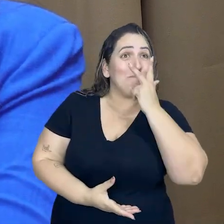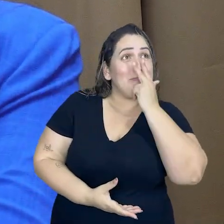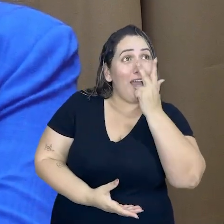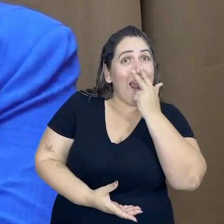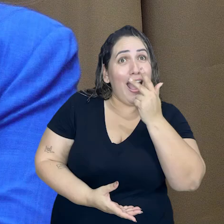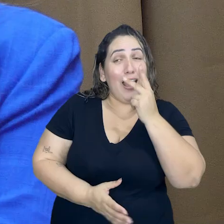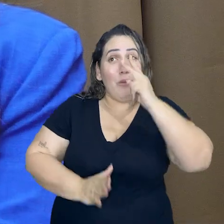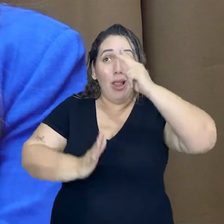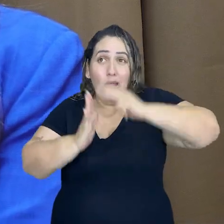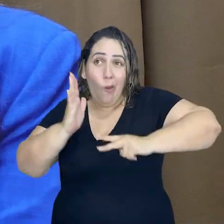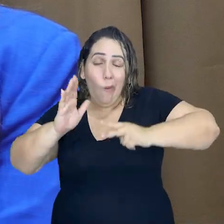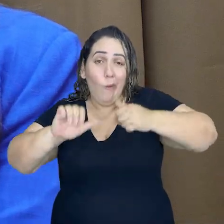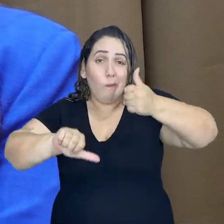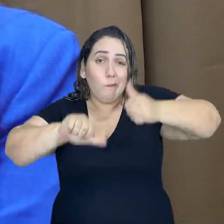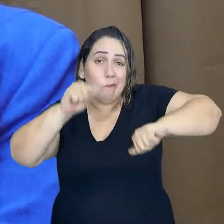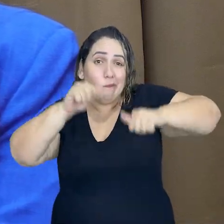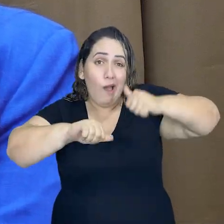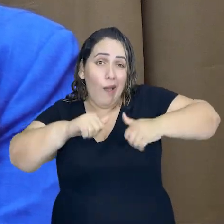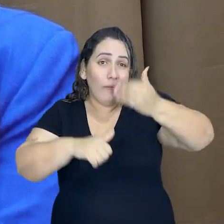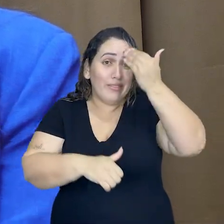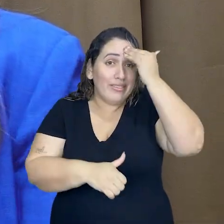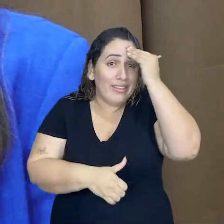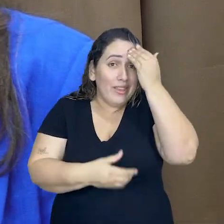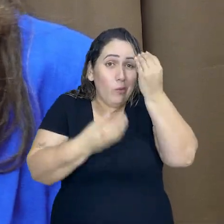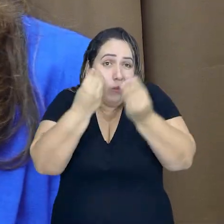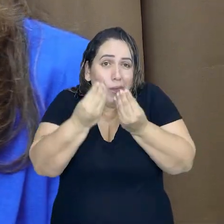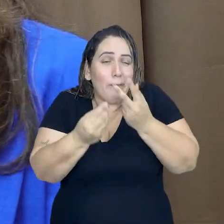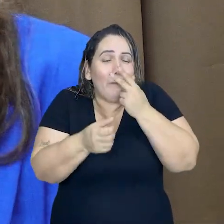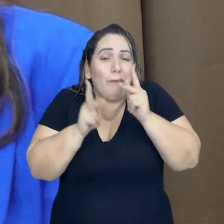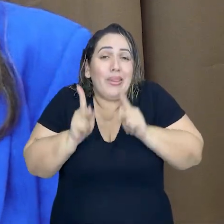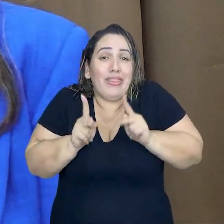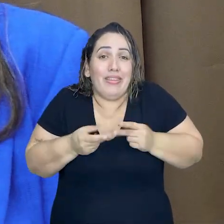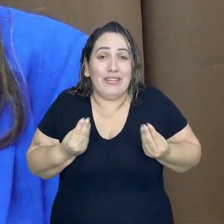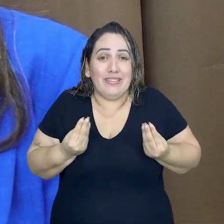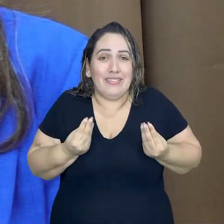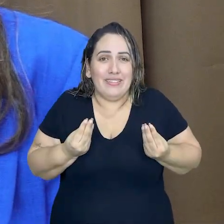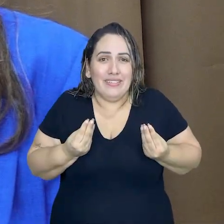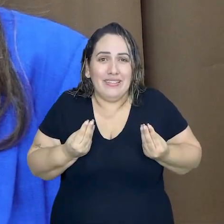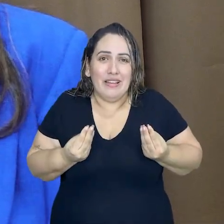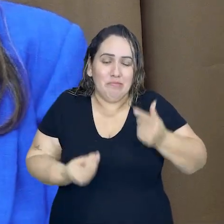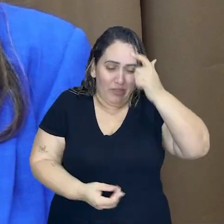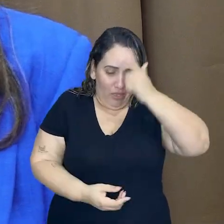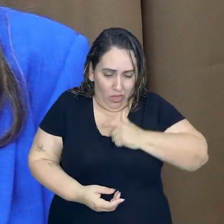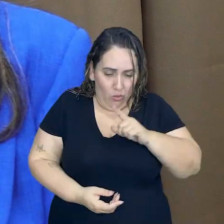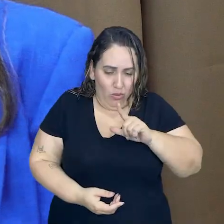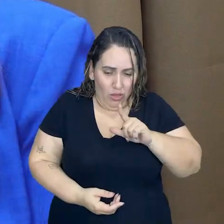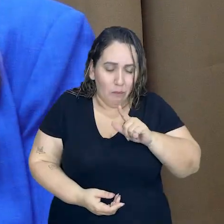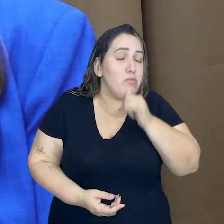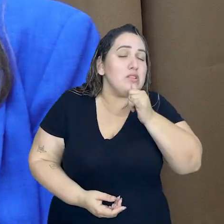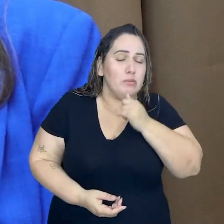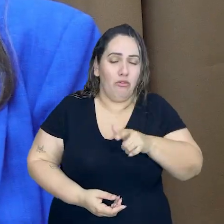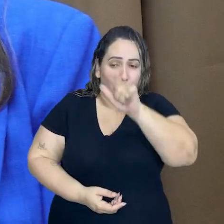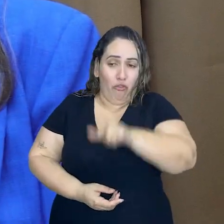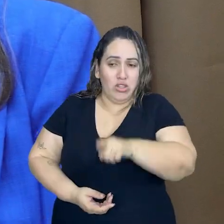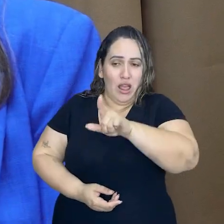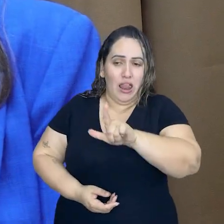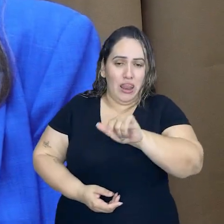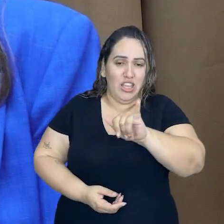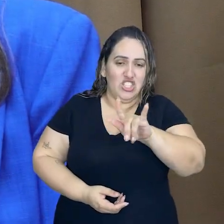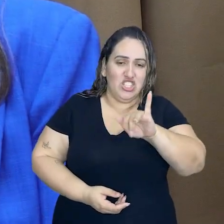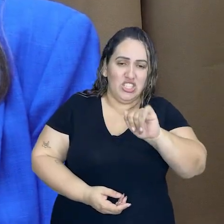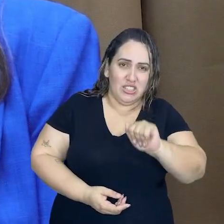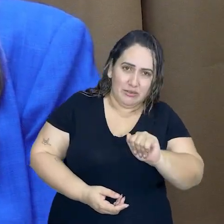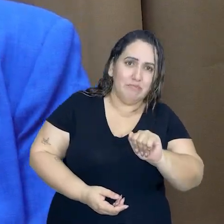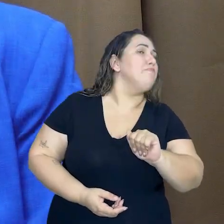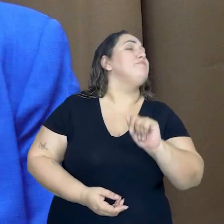para conservar a essência, né? Porque se você está sendo punido porque não cumpriu uma coisa, por que o dinheiro está sendo desvirtuado por uma